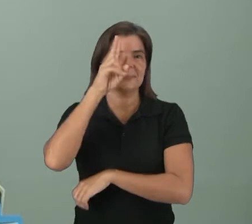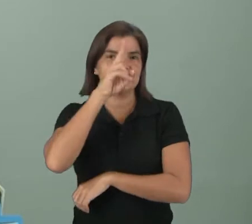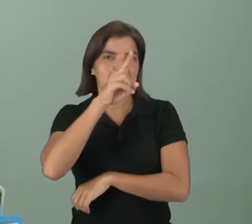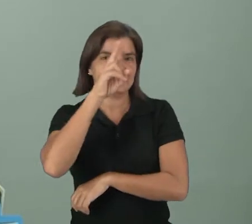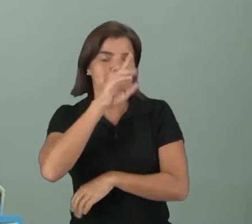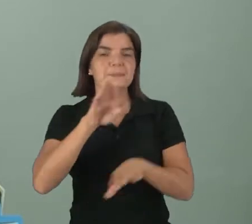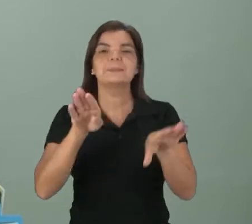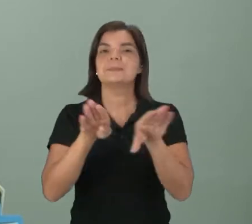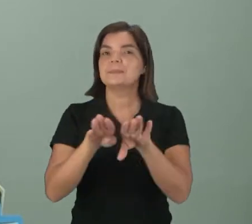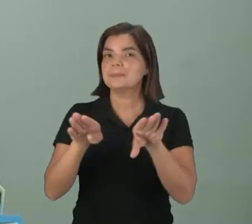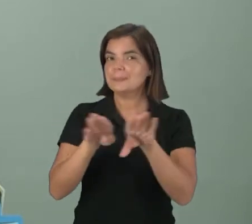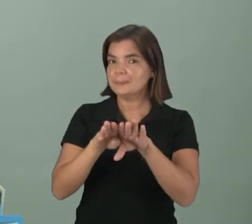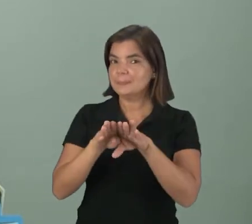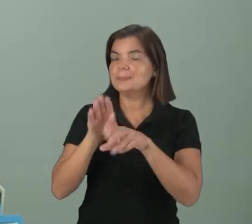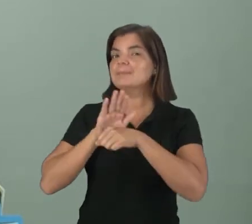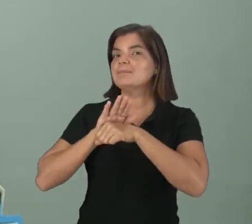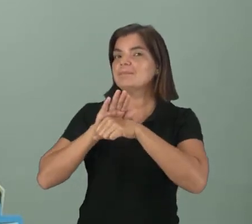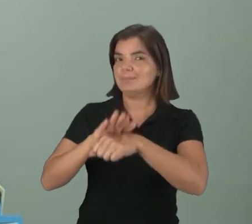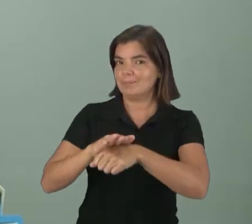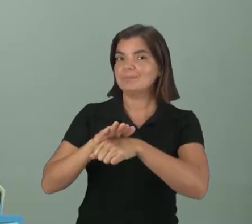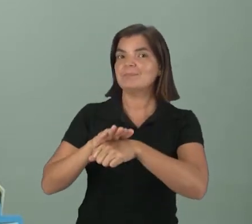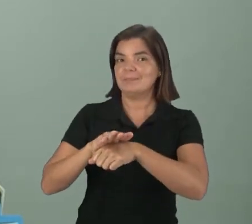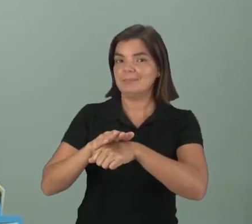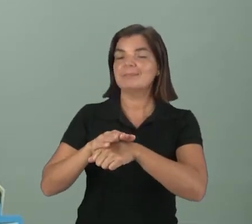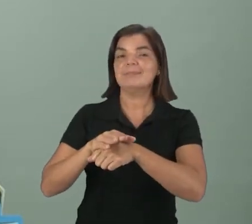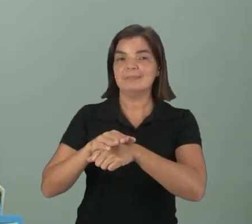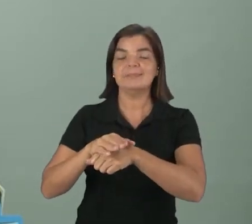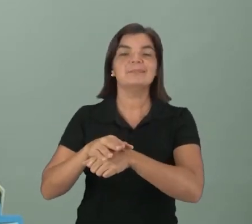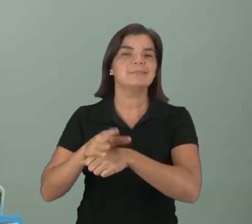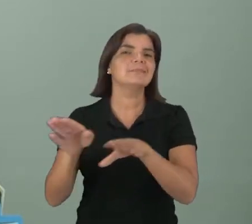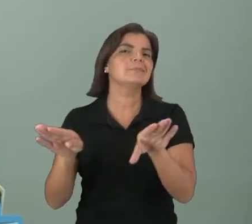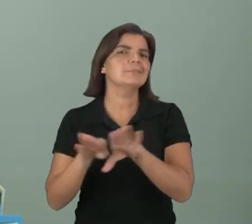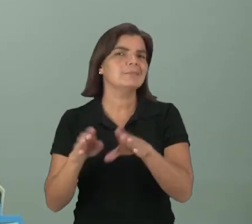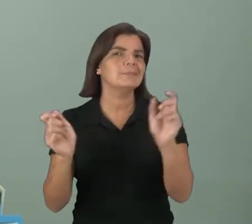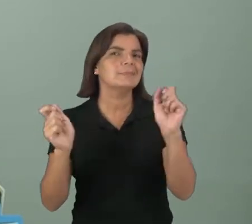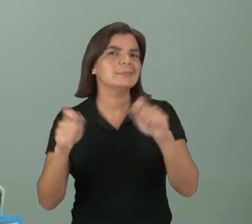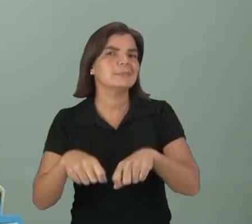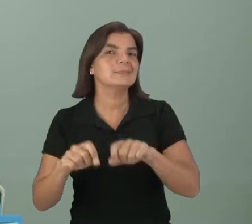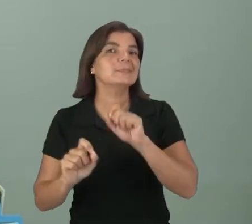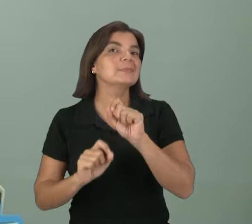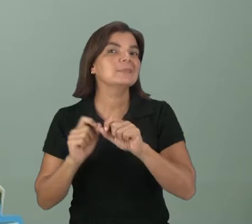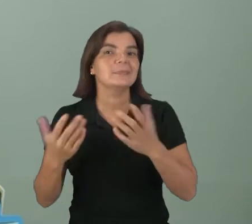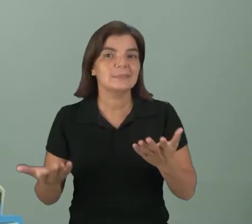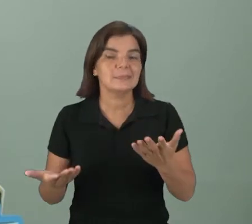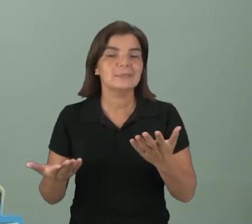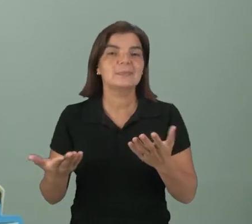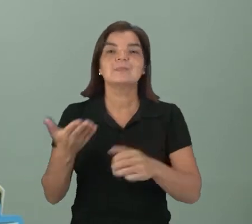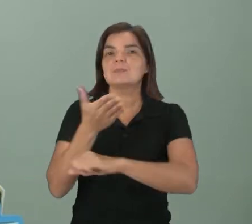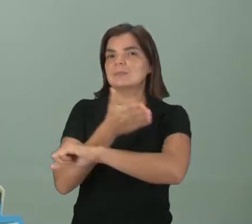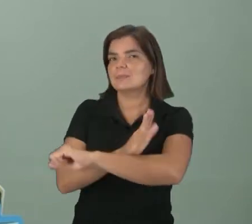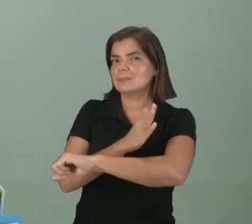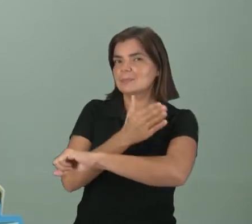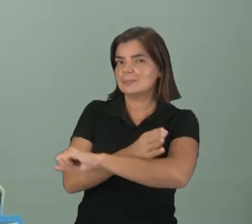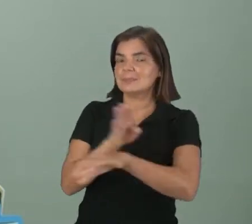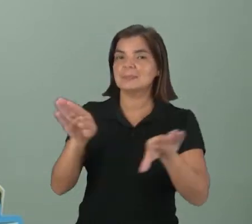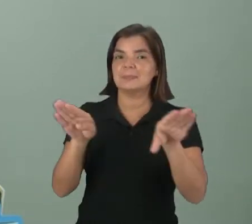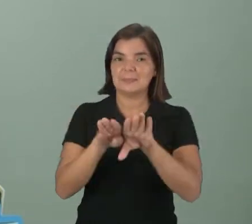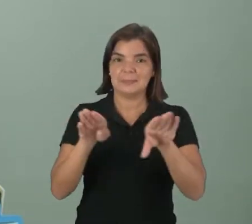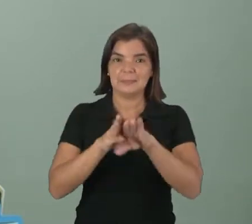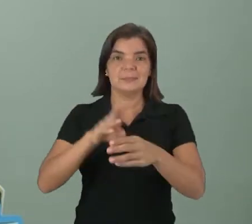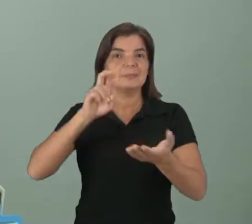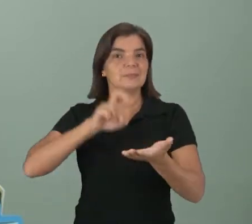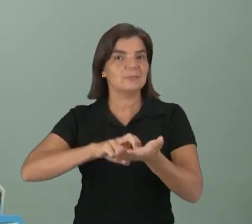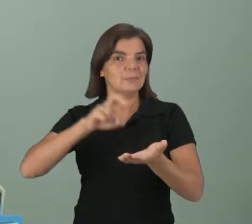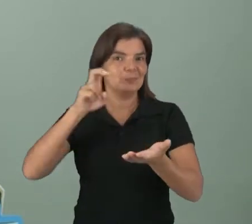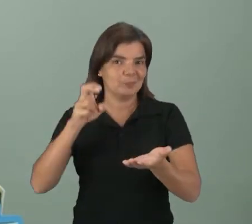Lembrando que tem atividades muitas atividades que podem ser exercida tanto no